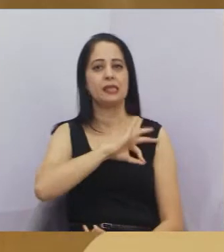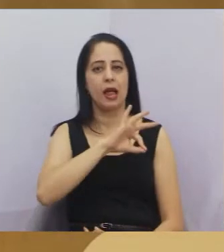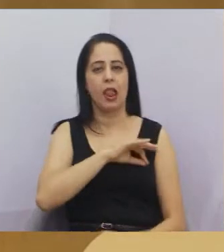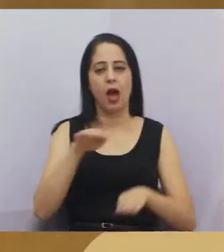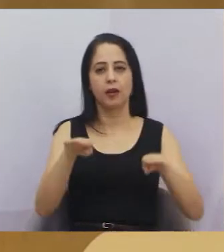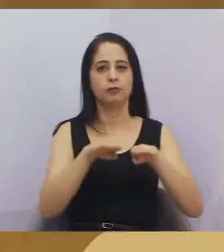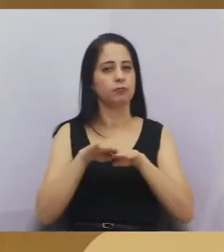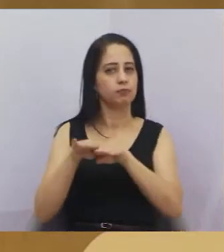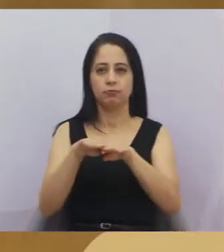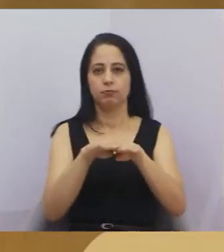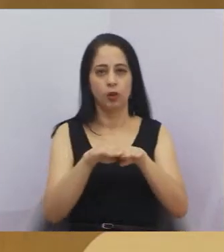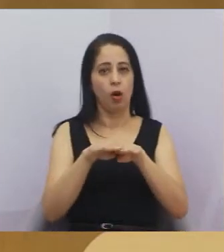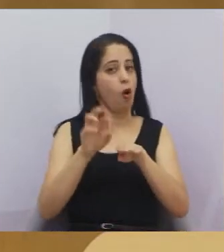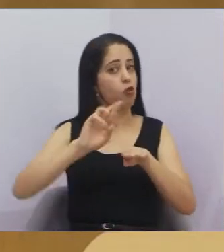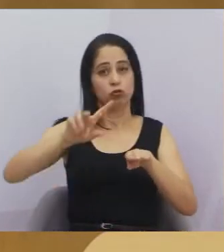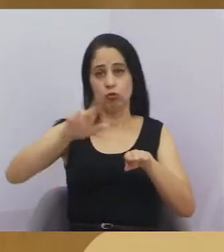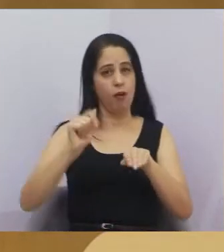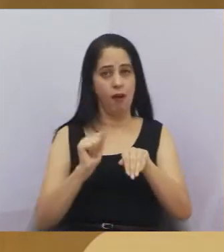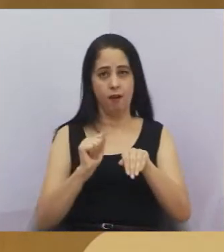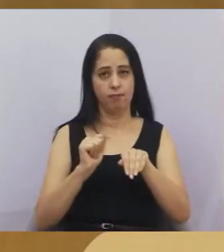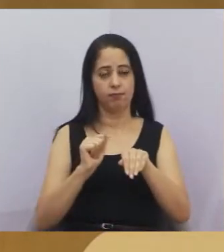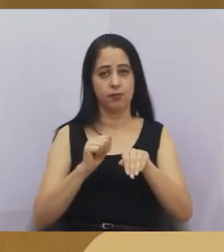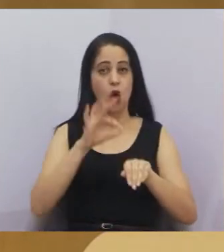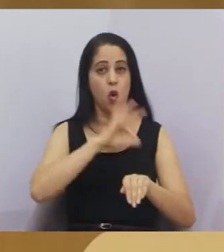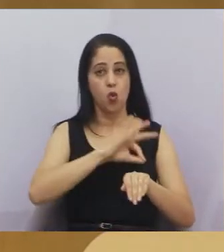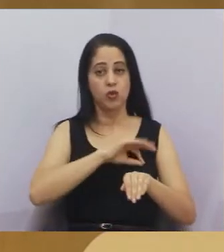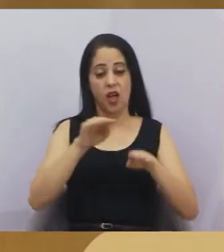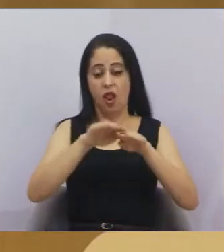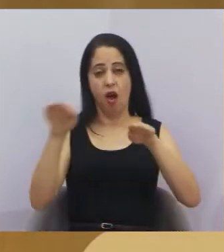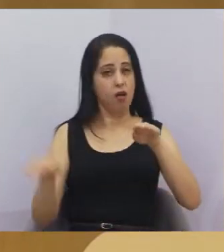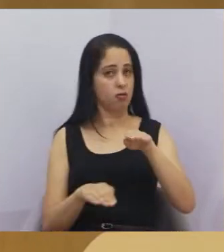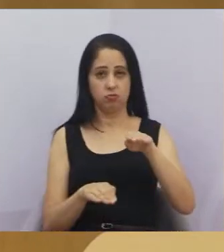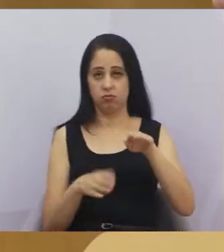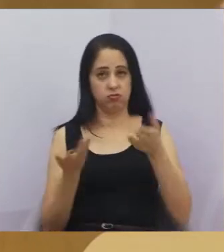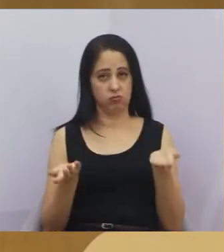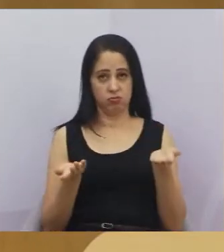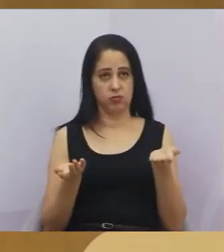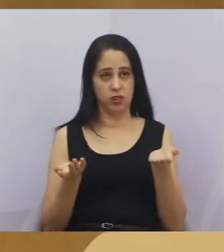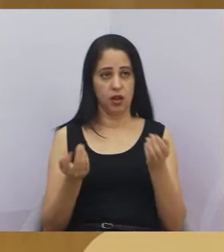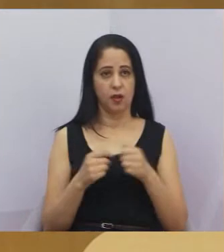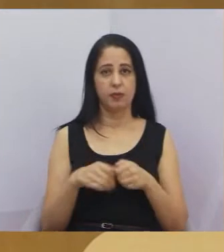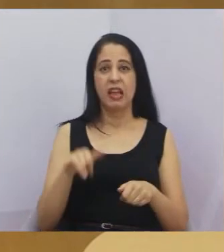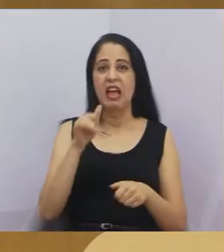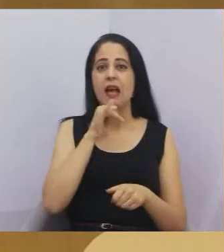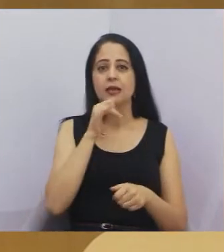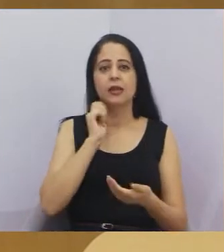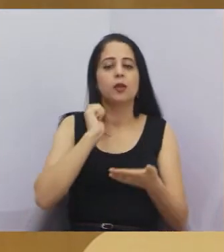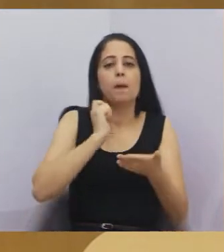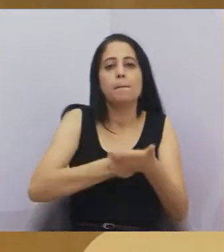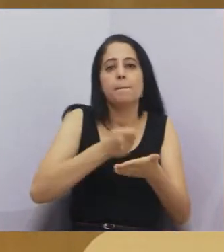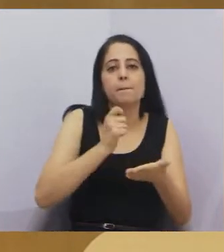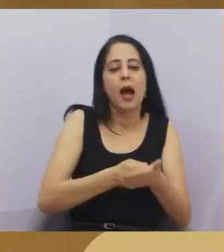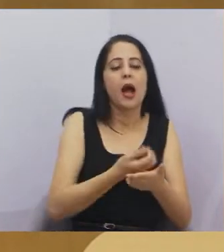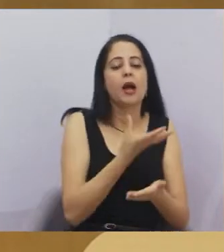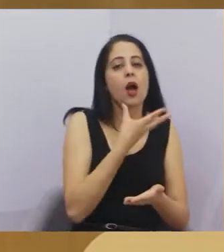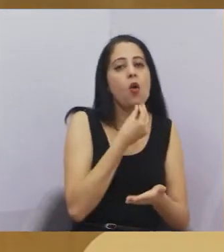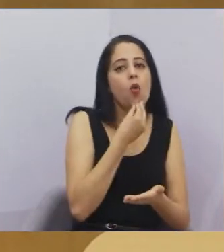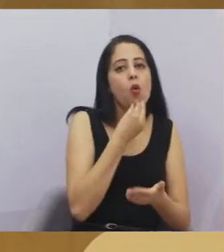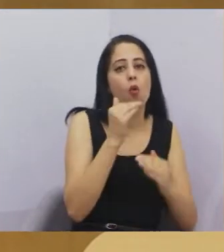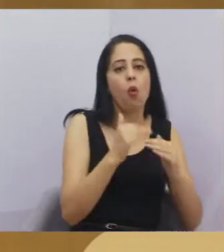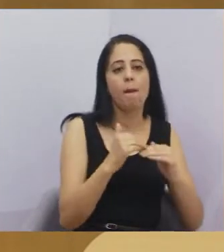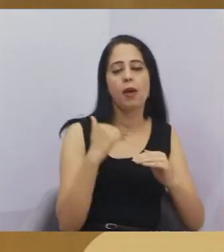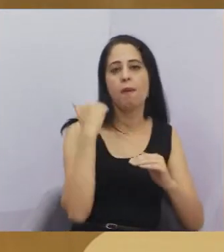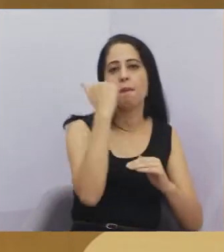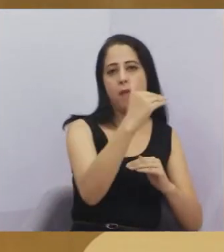É desigual os recursos, os salários nas grandes empresas que se paga para a mulher em relação ao homem.